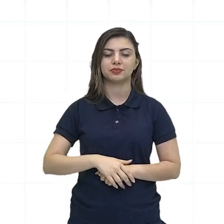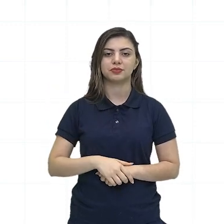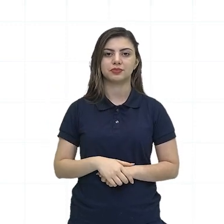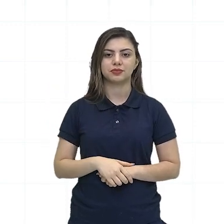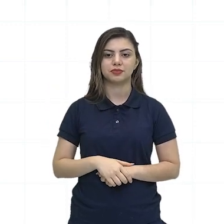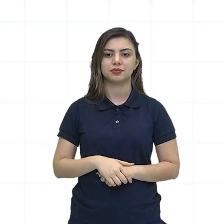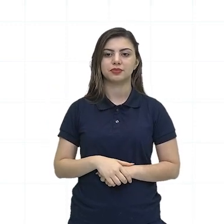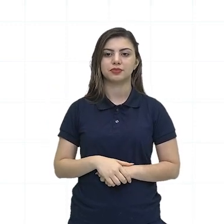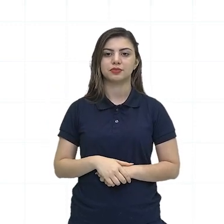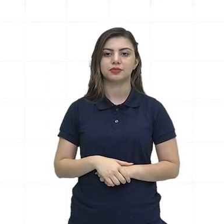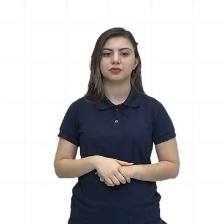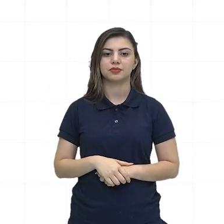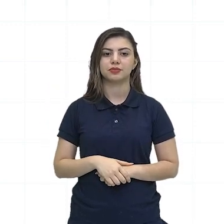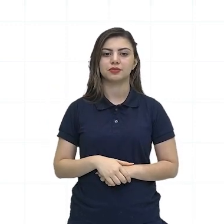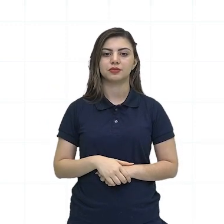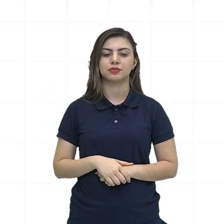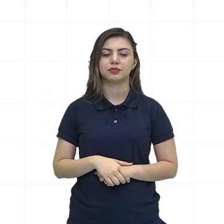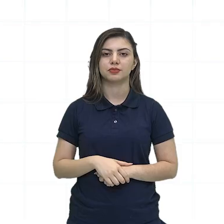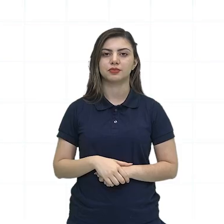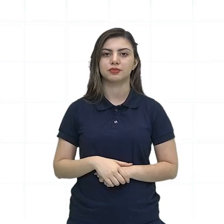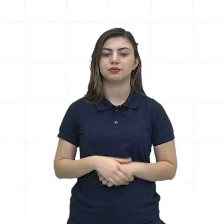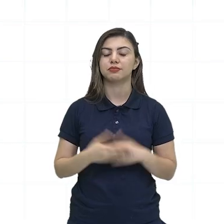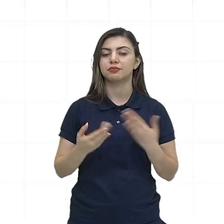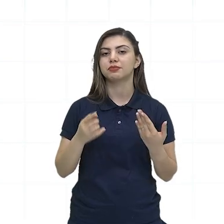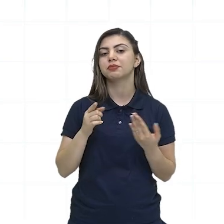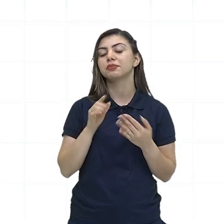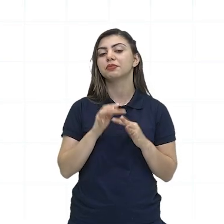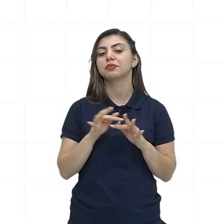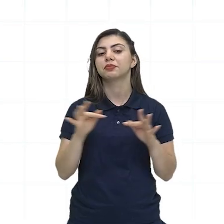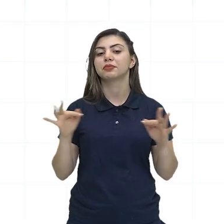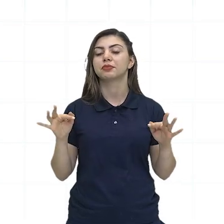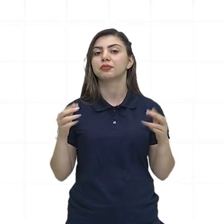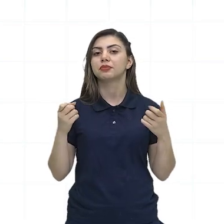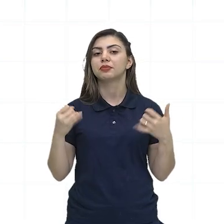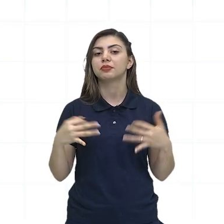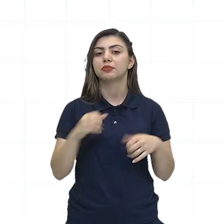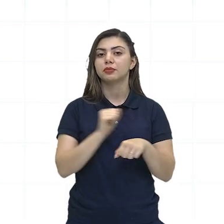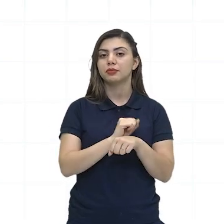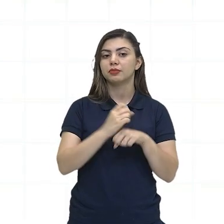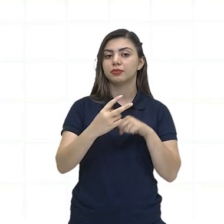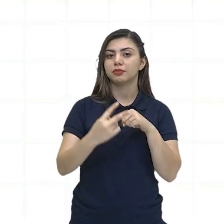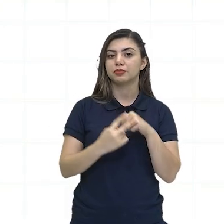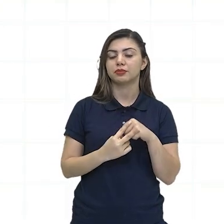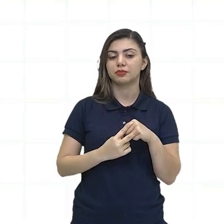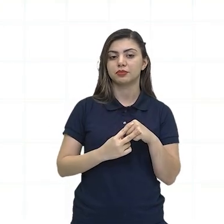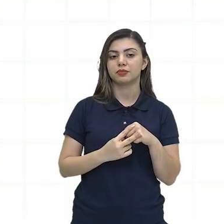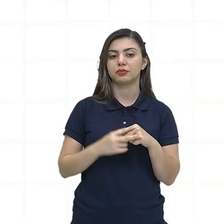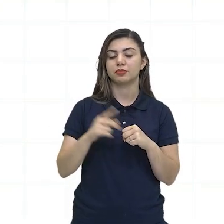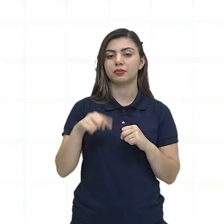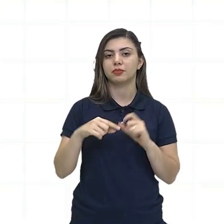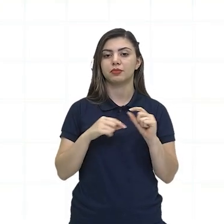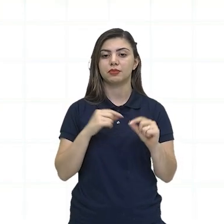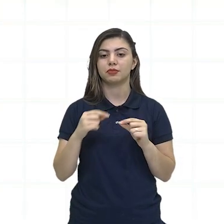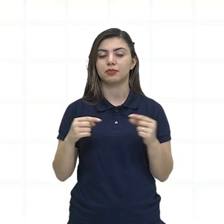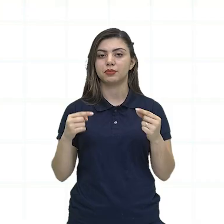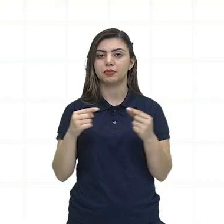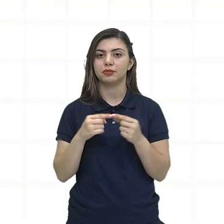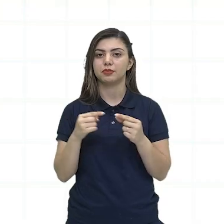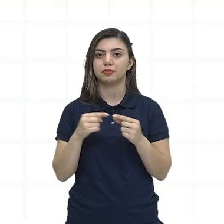describe verbs. Então, olha só, os advérbios são uma parte aí da fala, do discurso